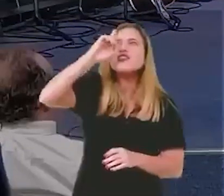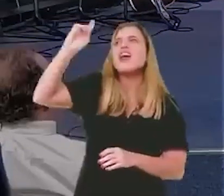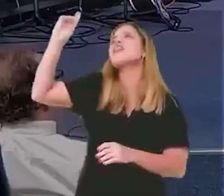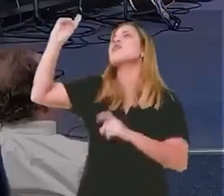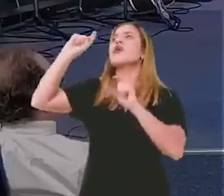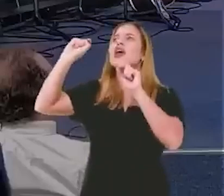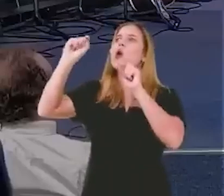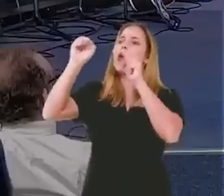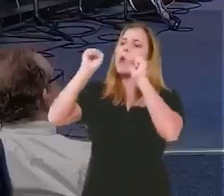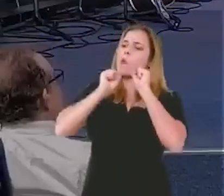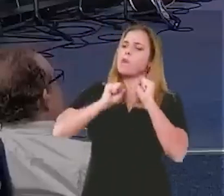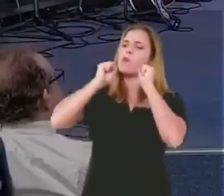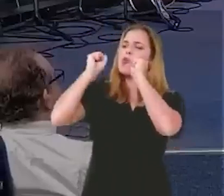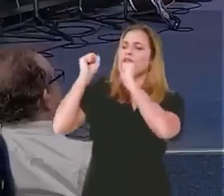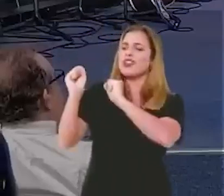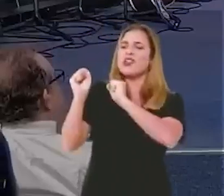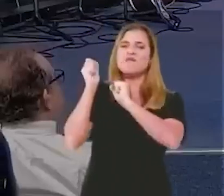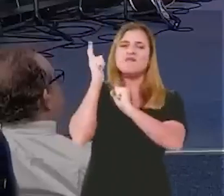Pastor,